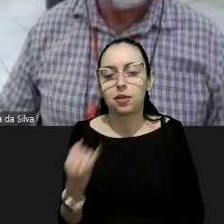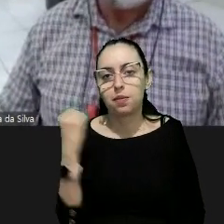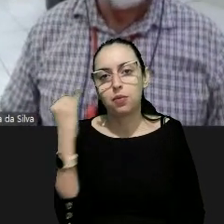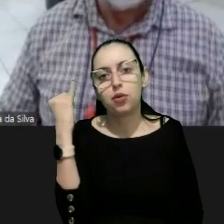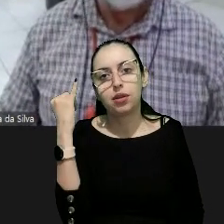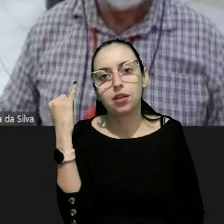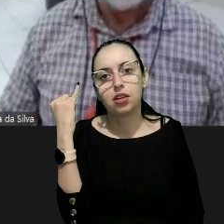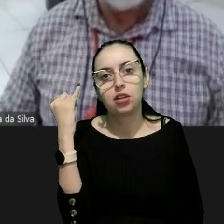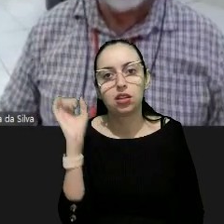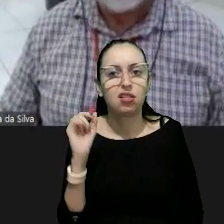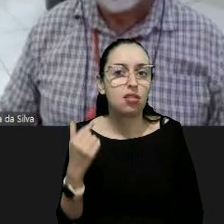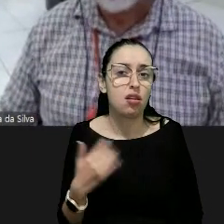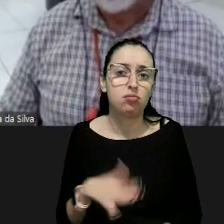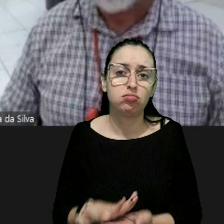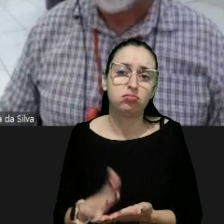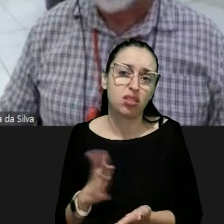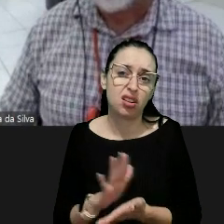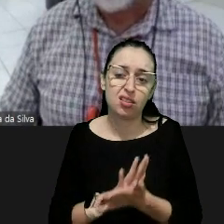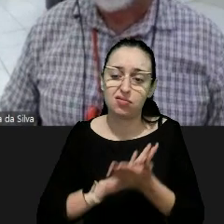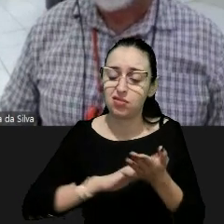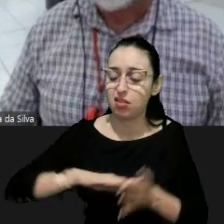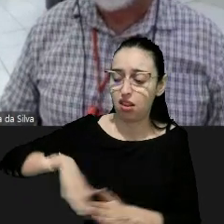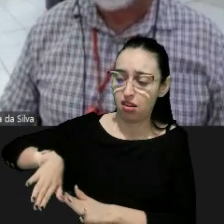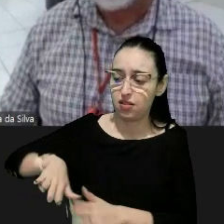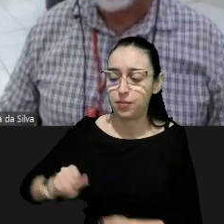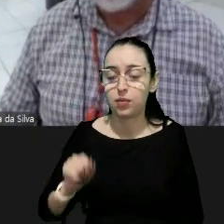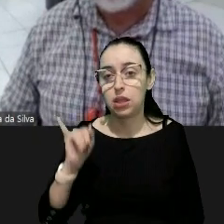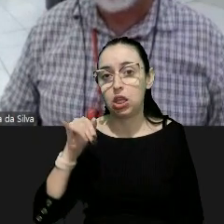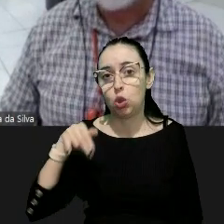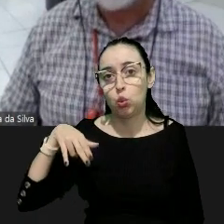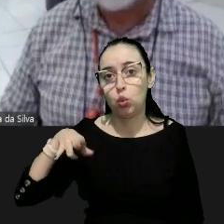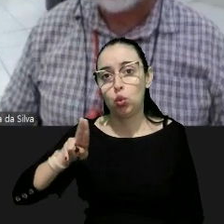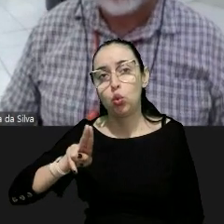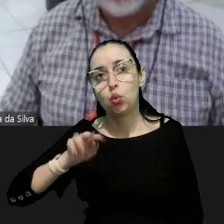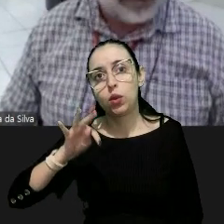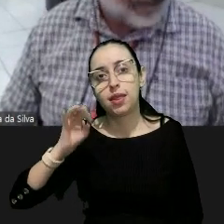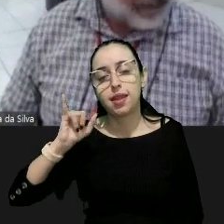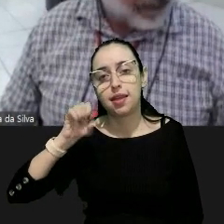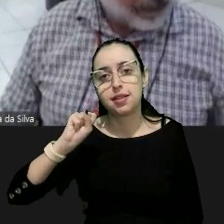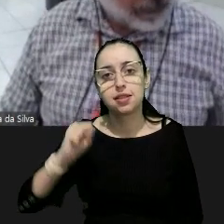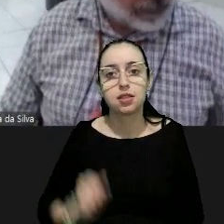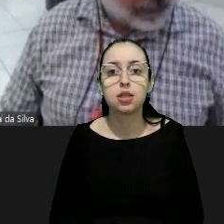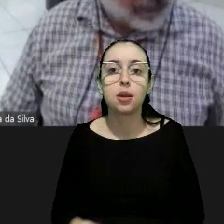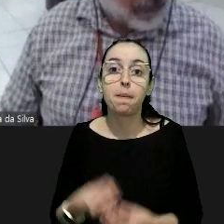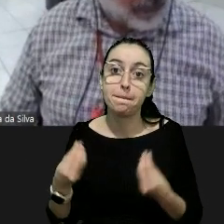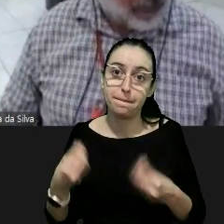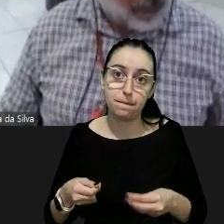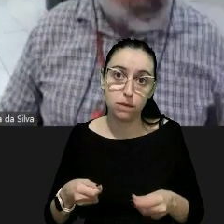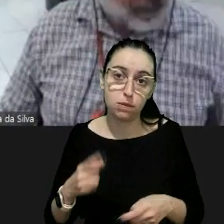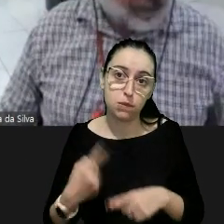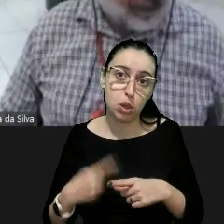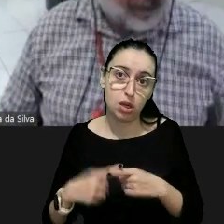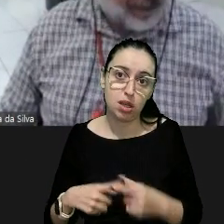têm que se sentir importantes e não inúteis, não descartáveis, sabe? Ainda mais porque ele se